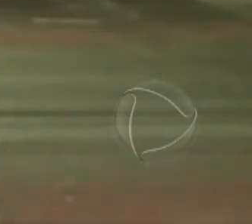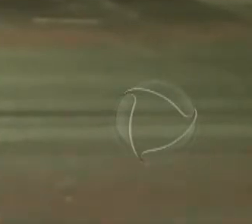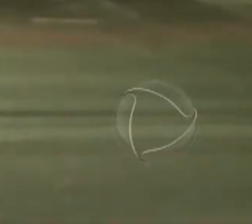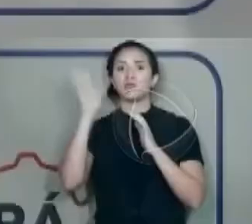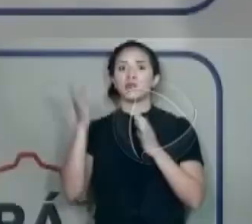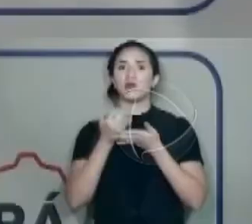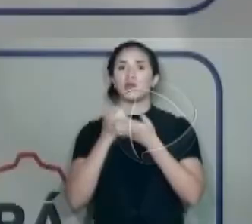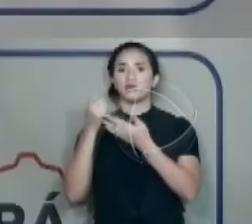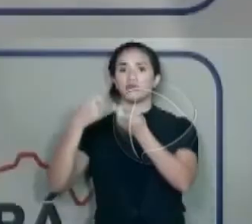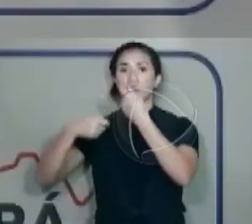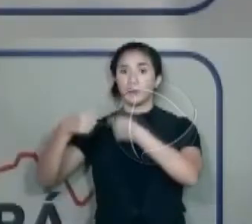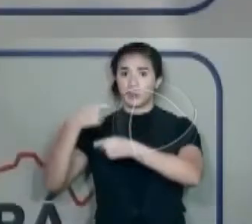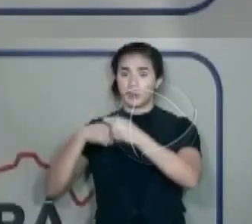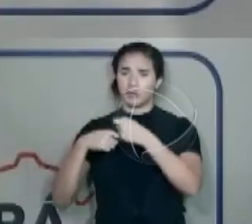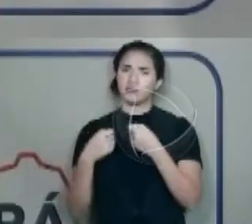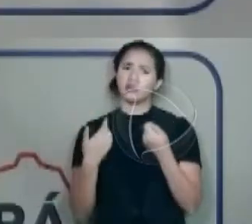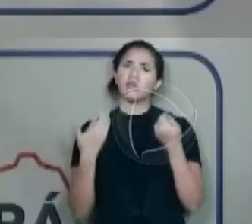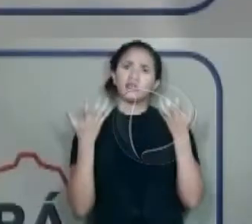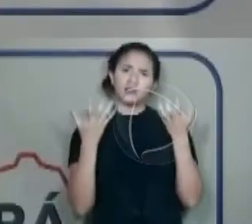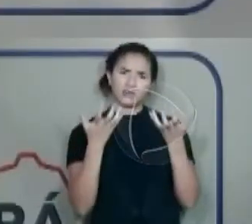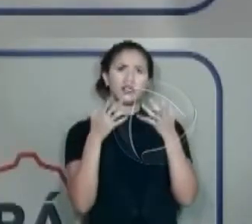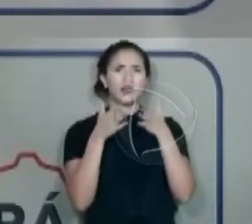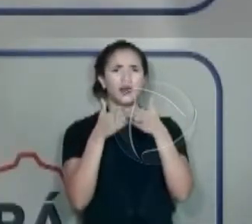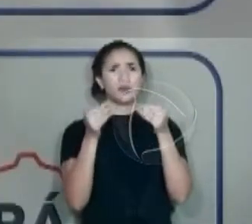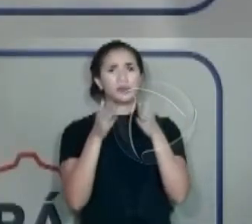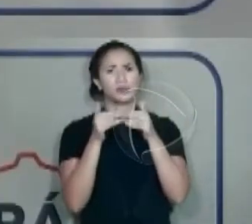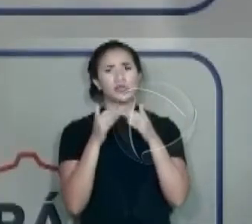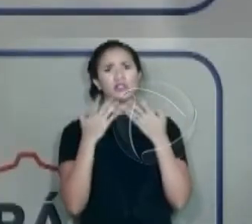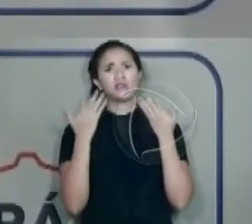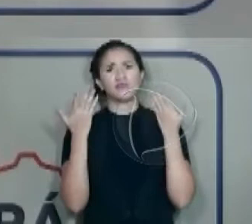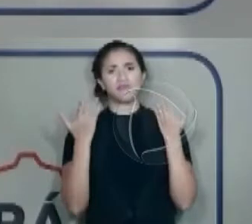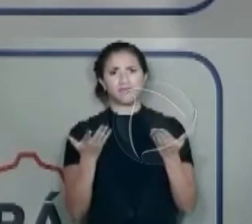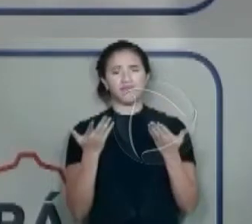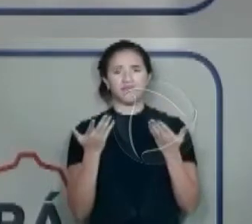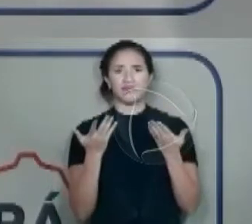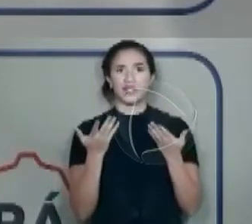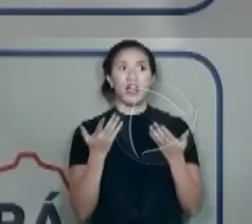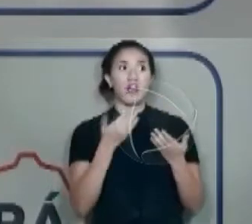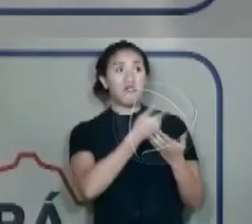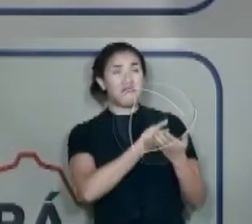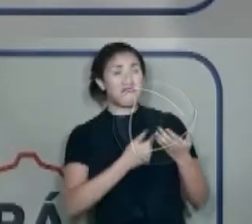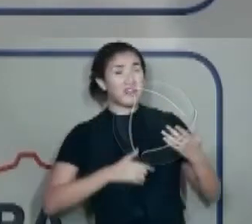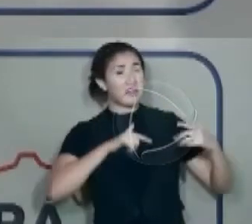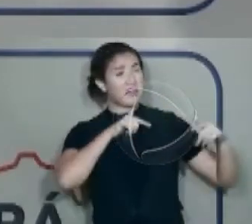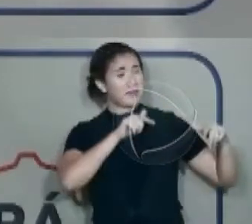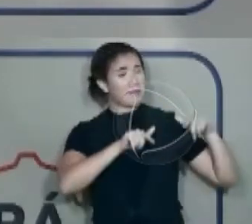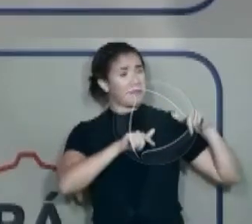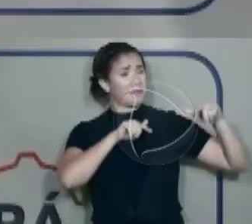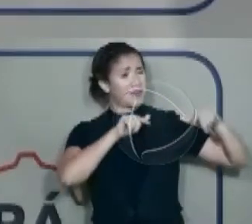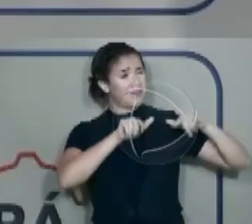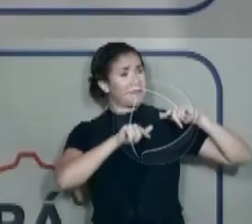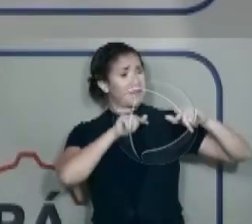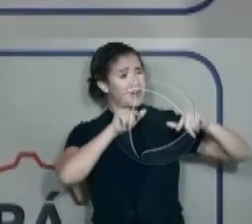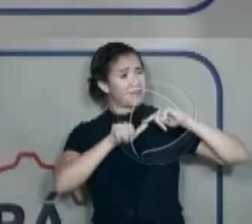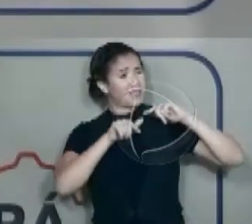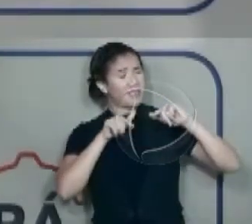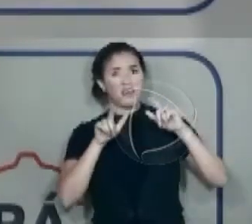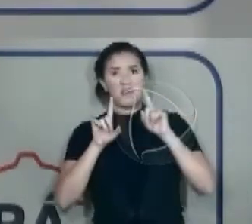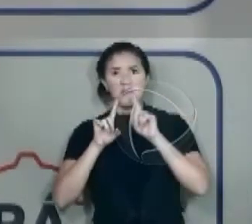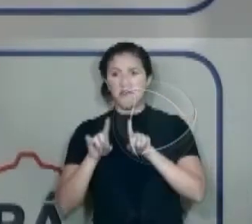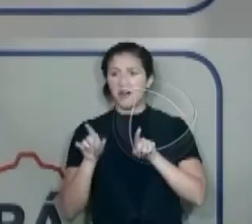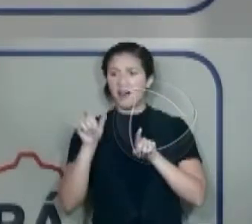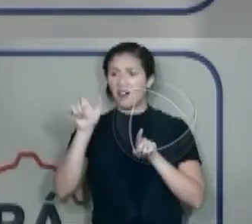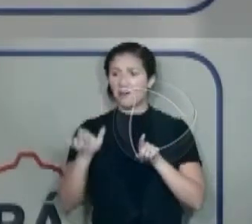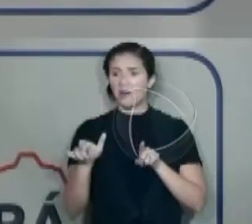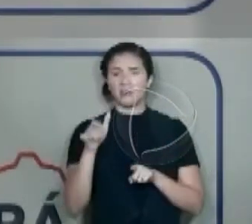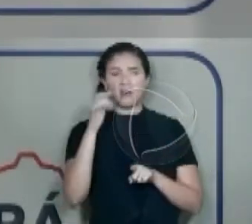dias. Mas queria fazer um apelo a você. Não adianta o governo agir se cada um não tiver a consciência